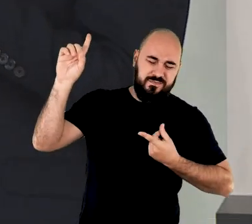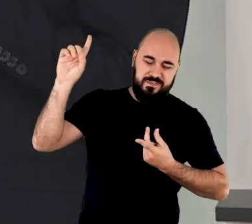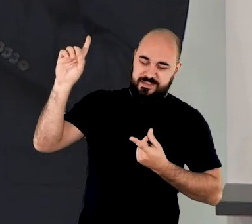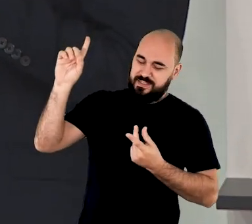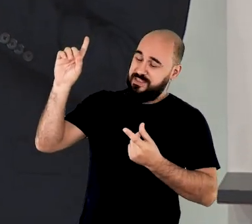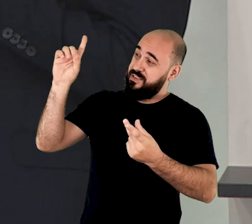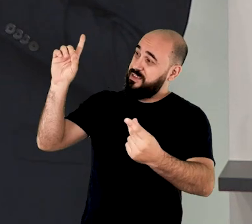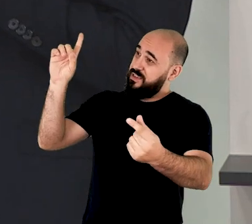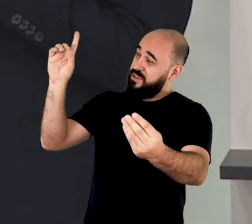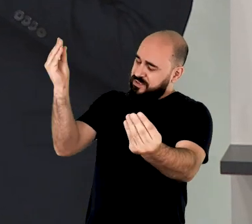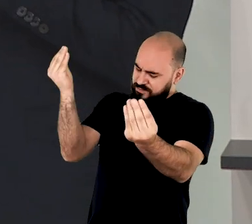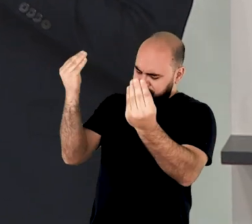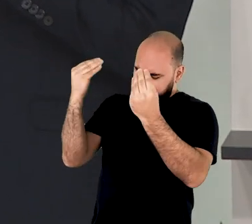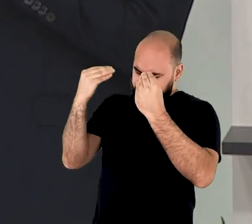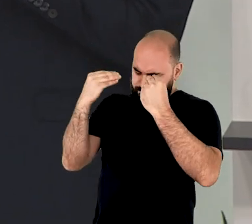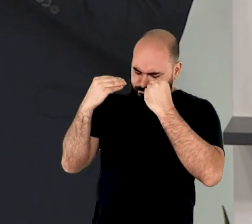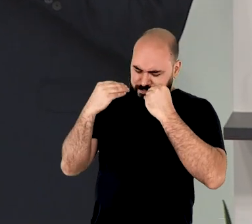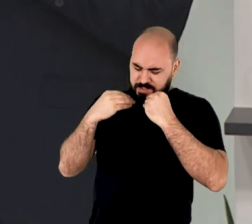fazem bem.